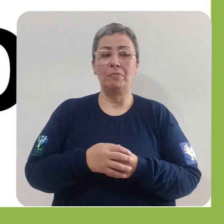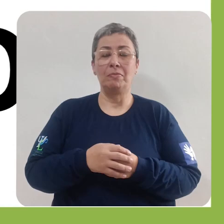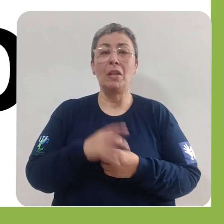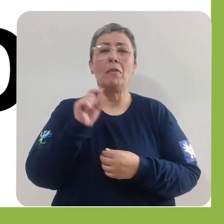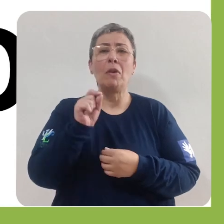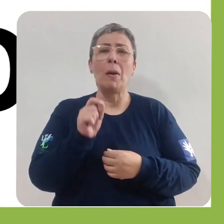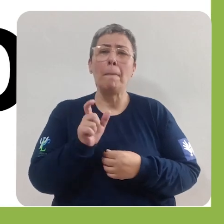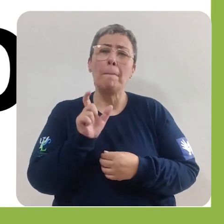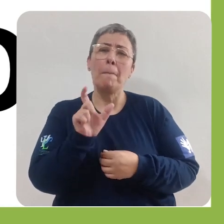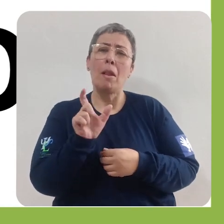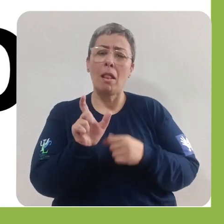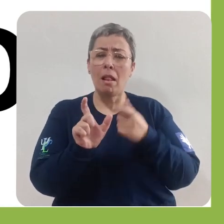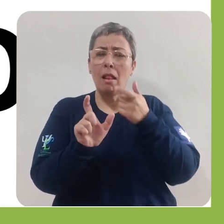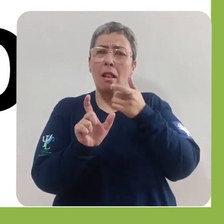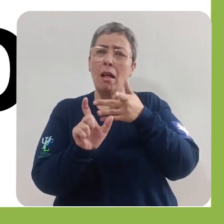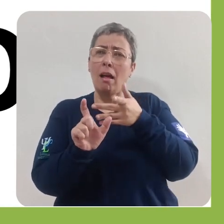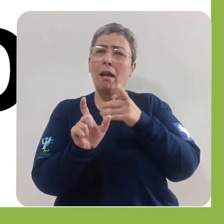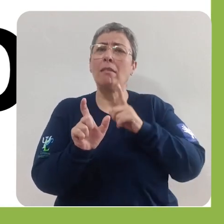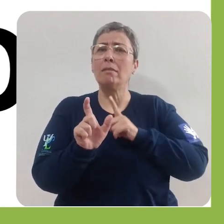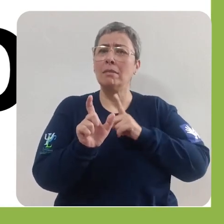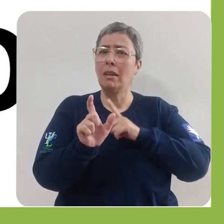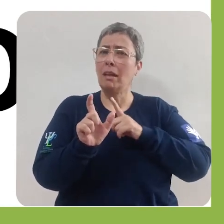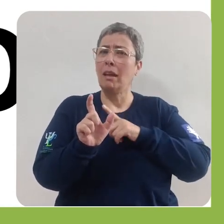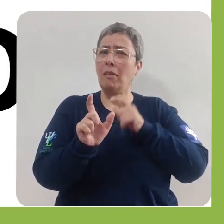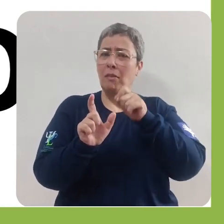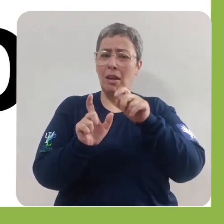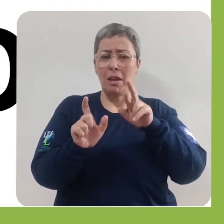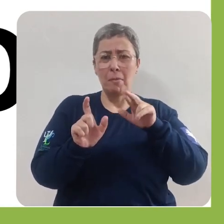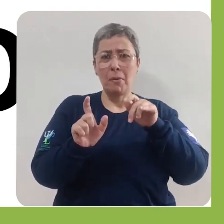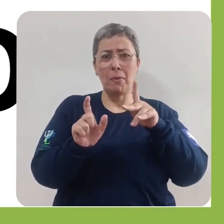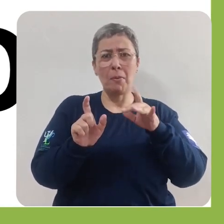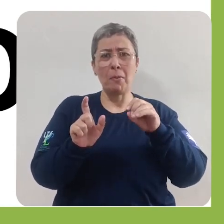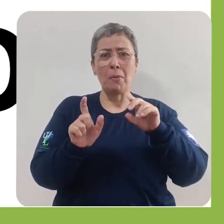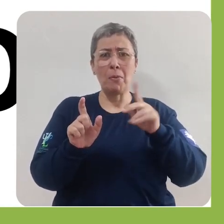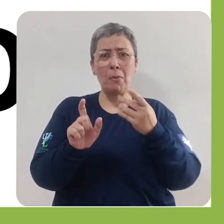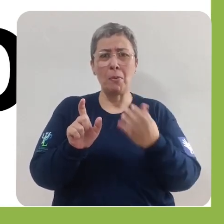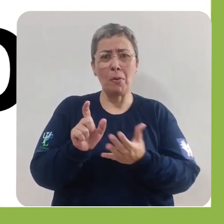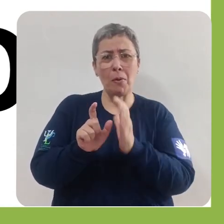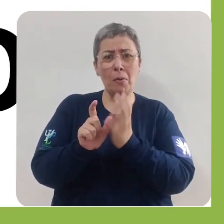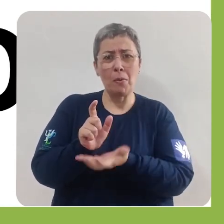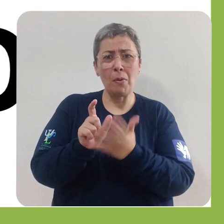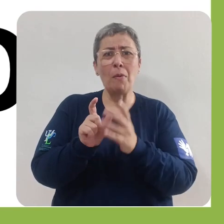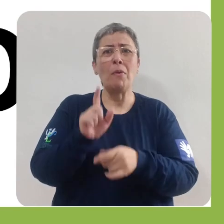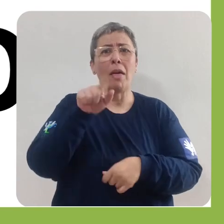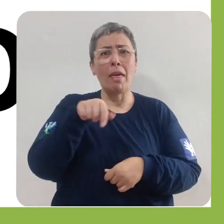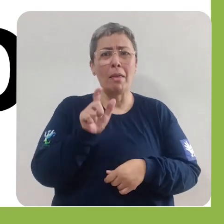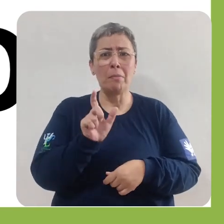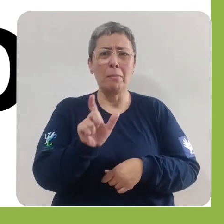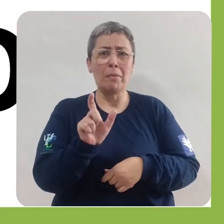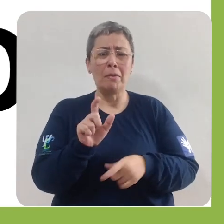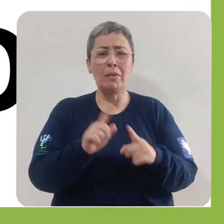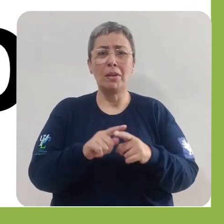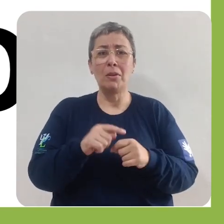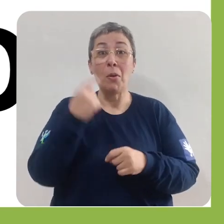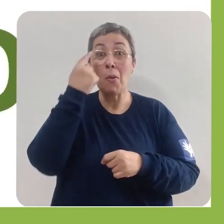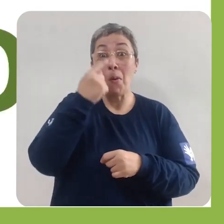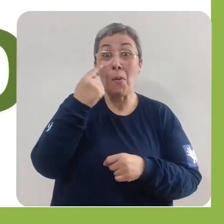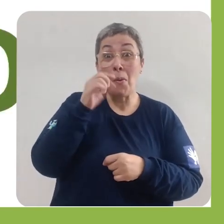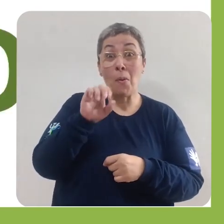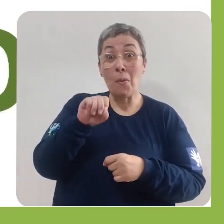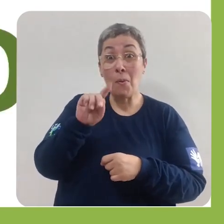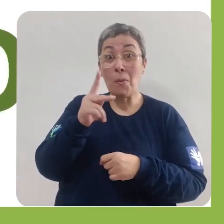A palavra que existe dentro da palavra repolho é a palavra